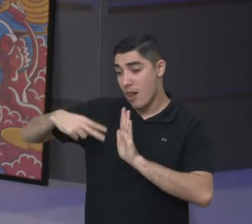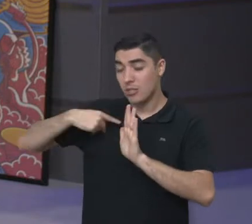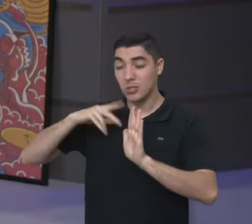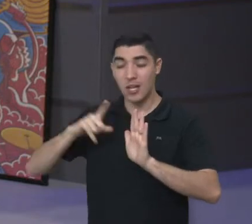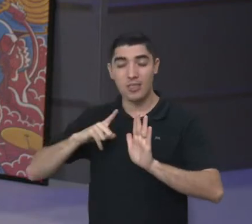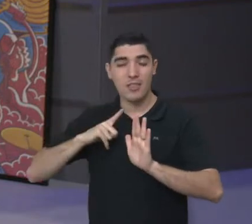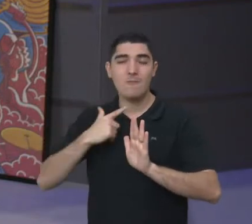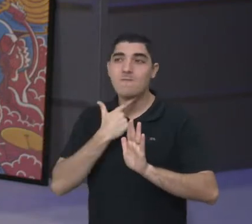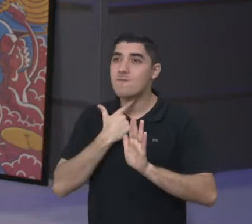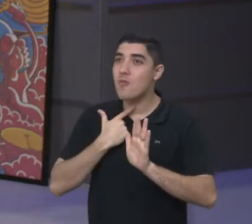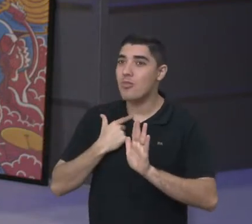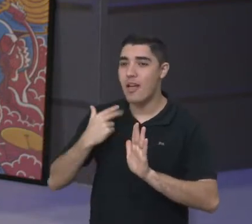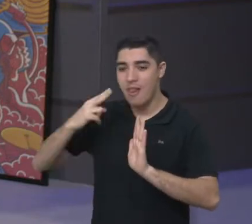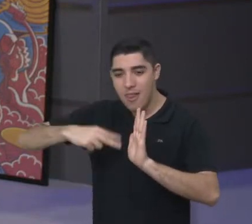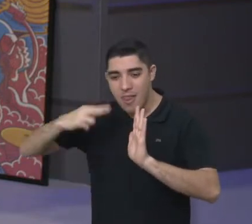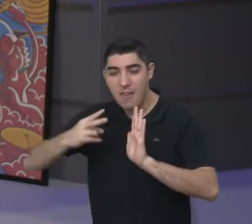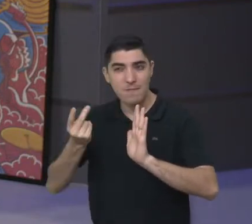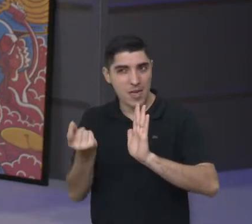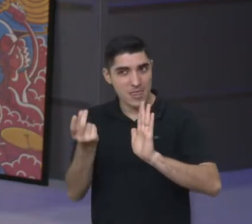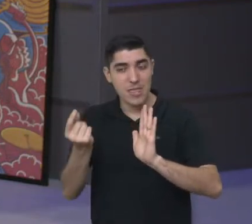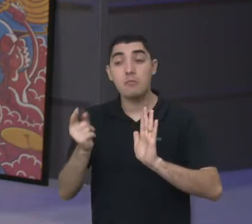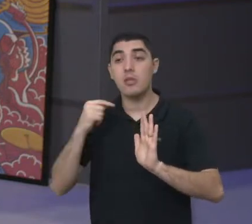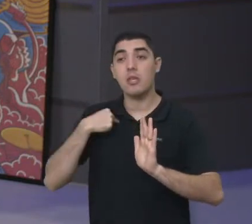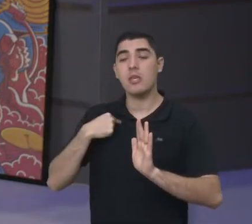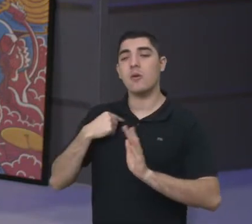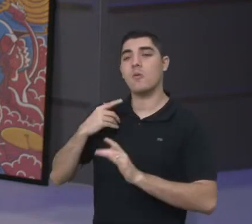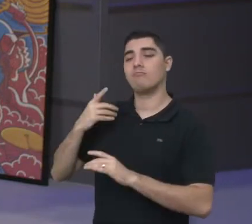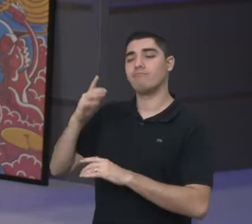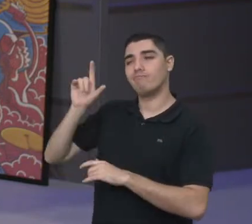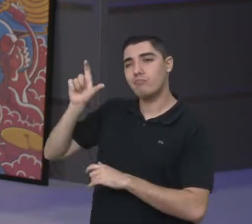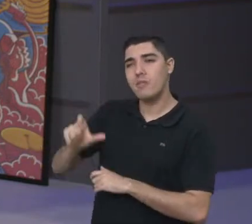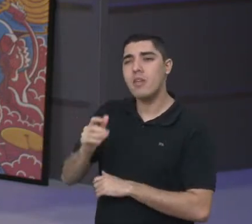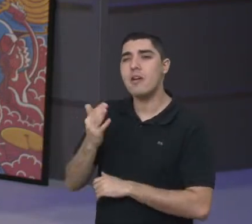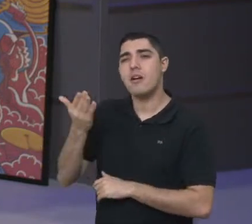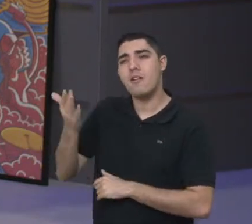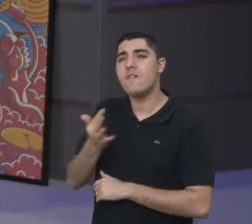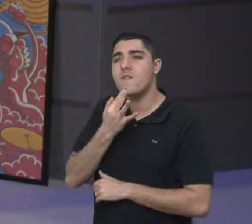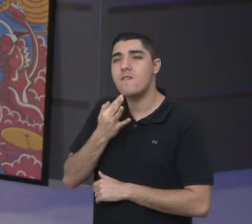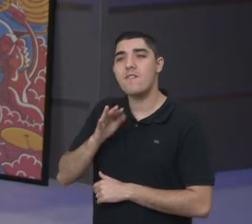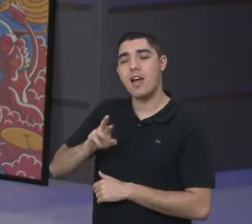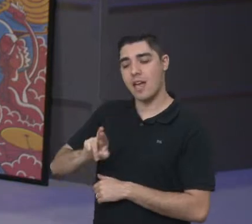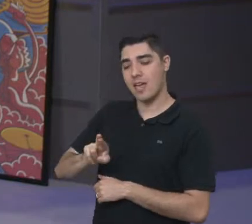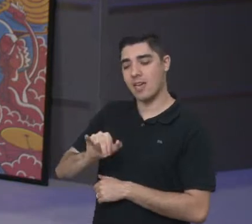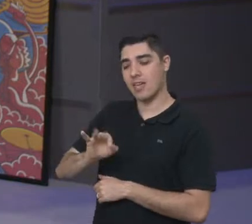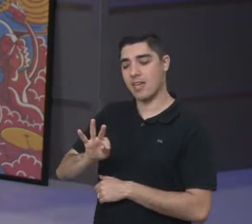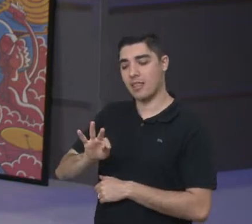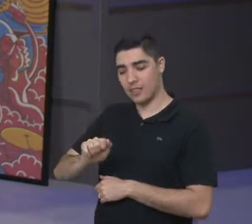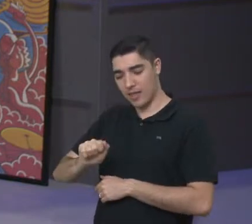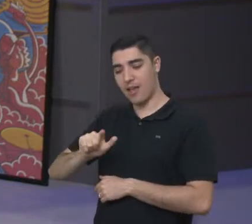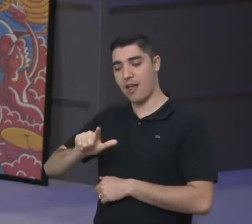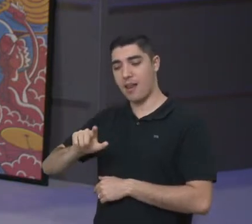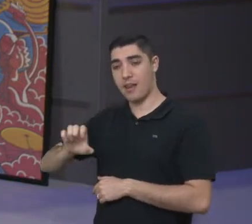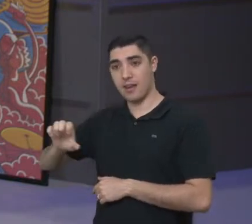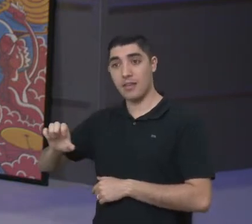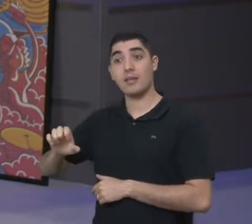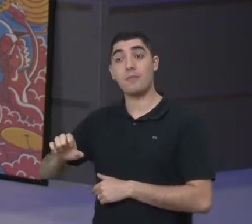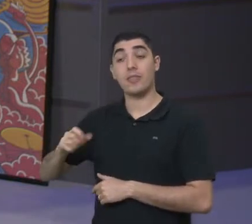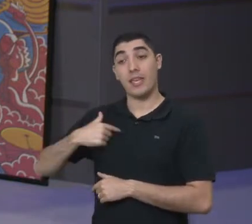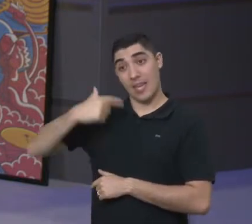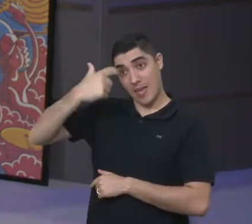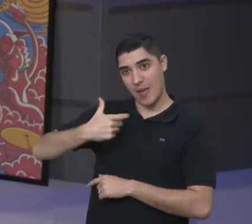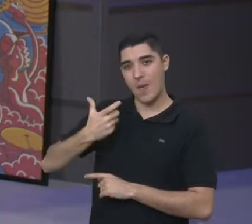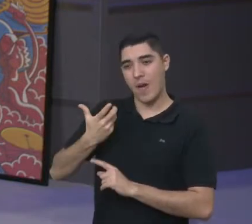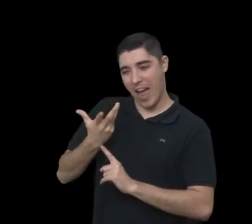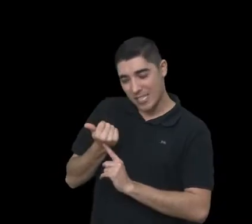doida para ler já faz tempo. Eu sou grande fã da Rita Lee, além de desenhar, eu toco bateria também.